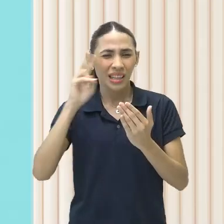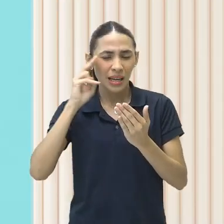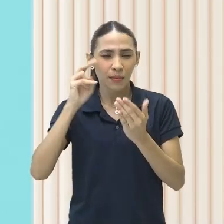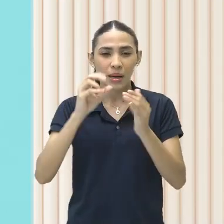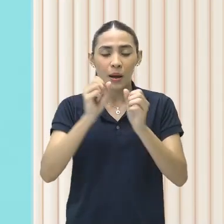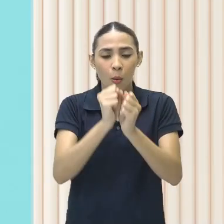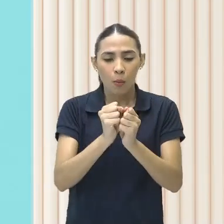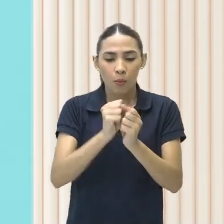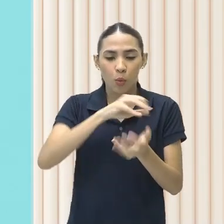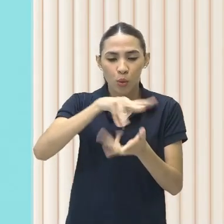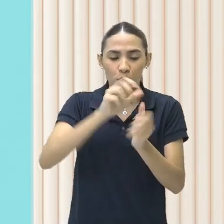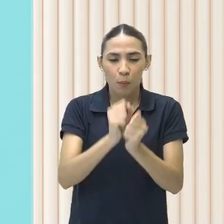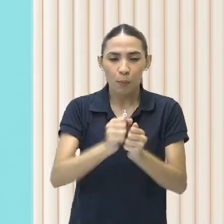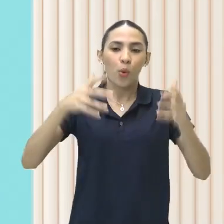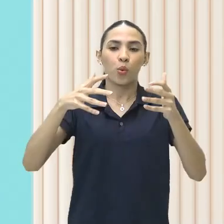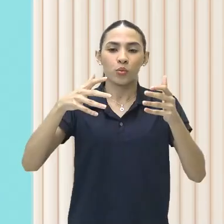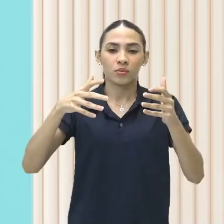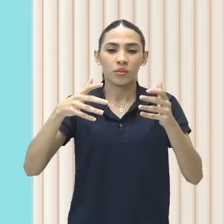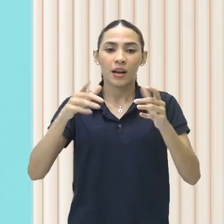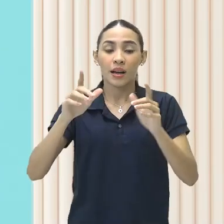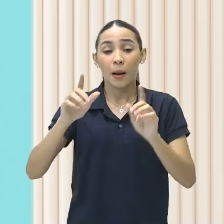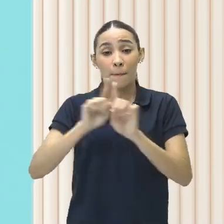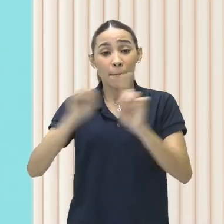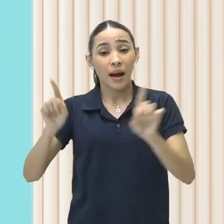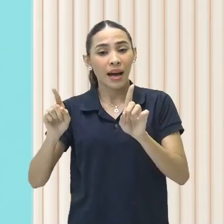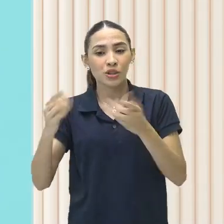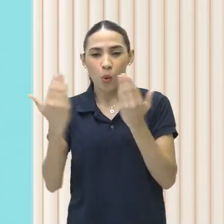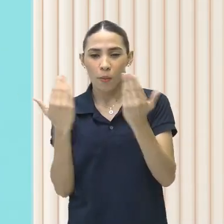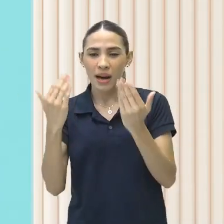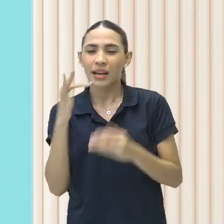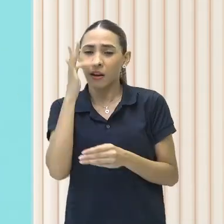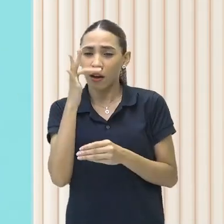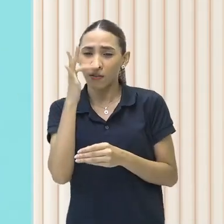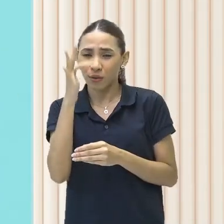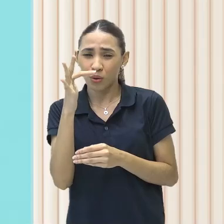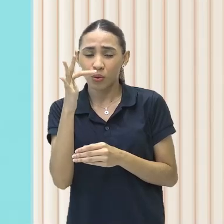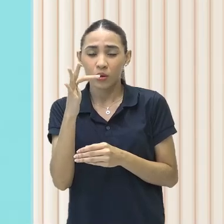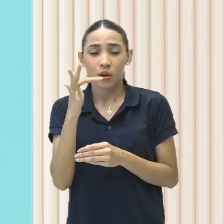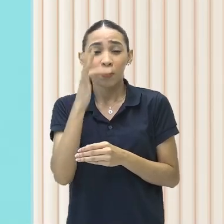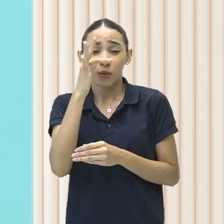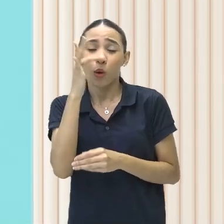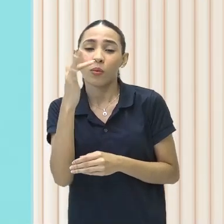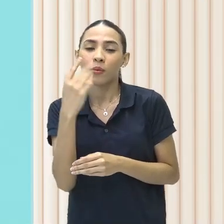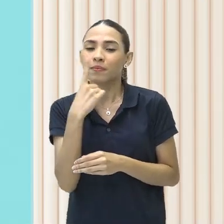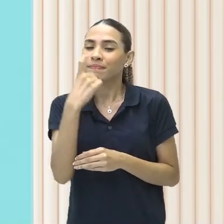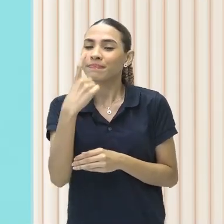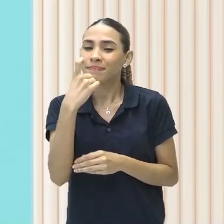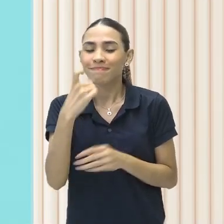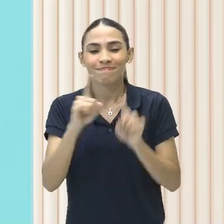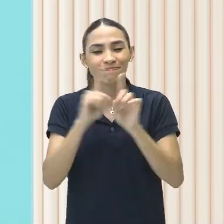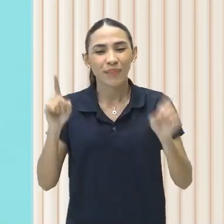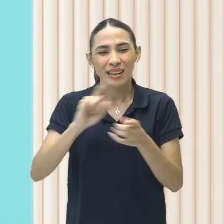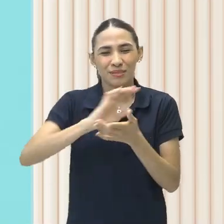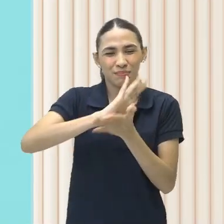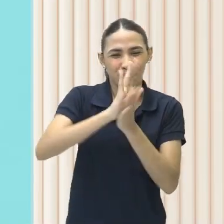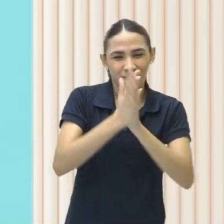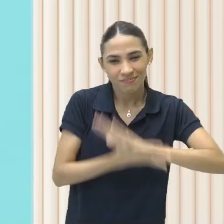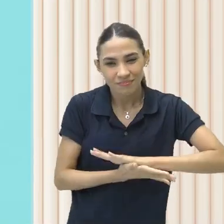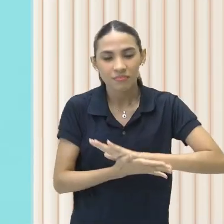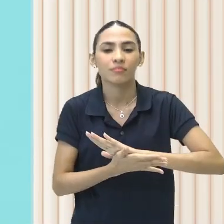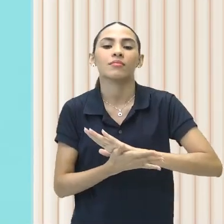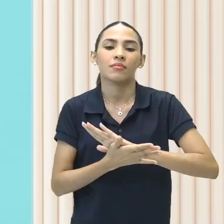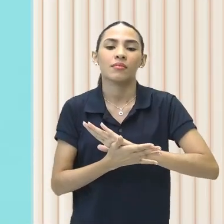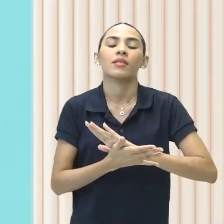ao invés de exalar um perfume agradável, infelizmente, traz ali a contaminação, queimadura, enfim,